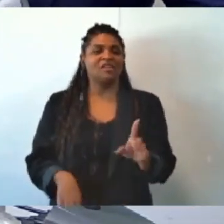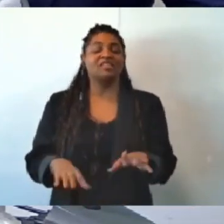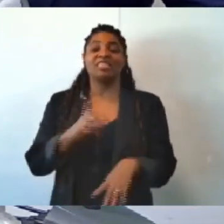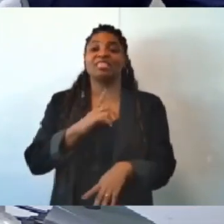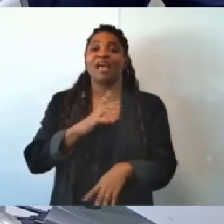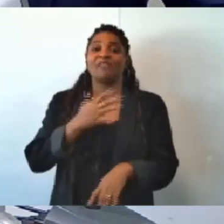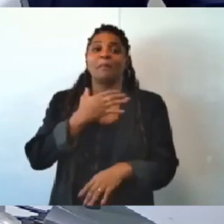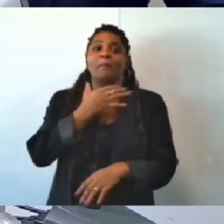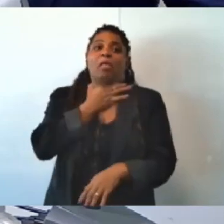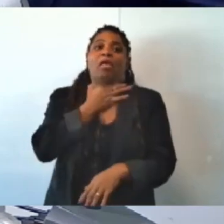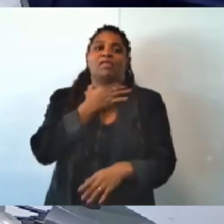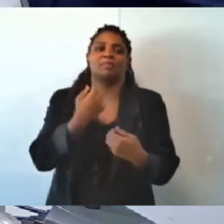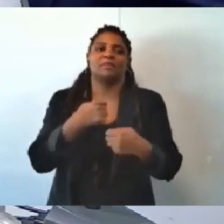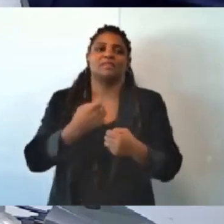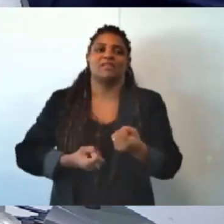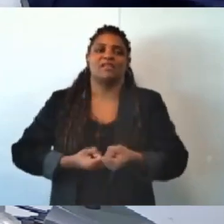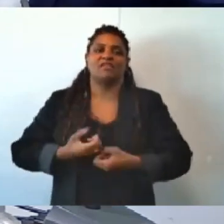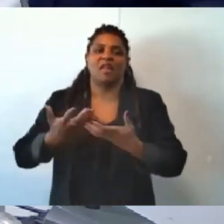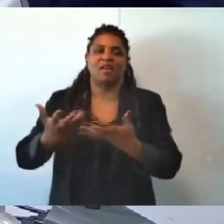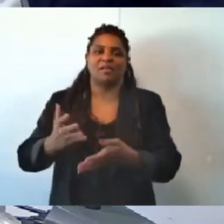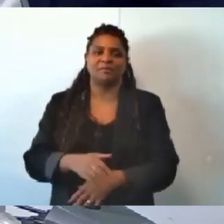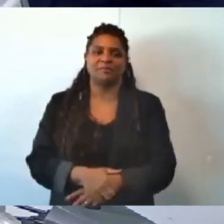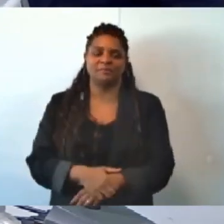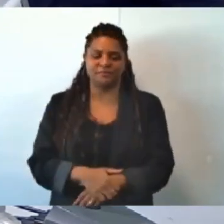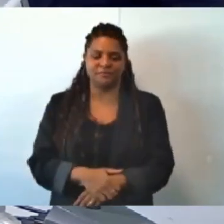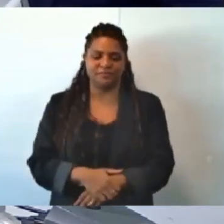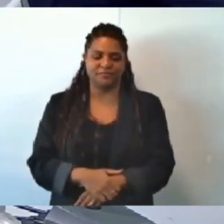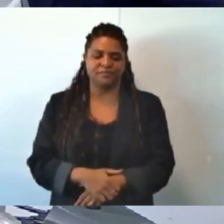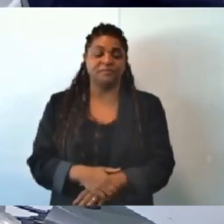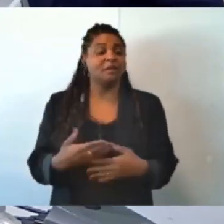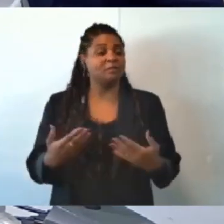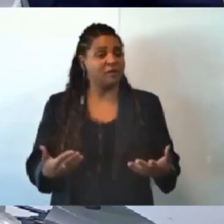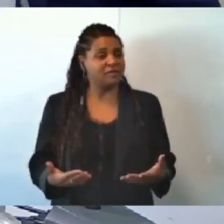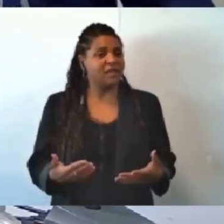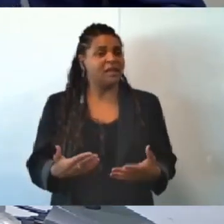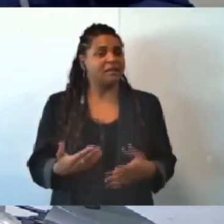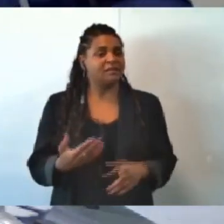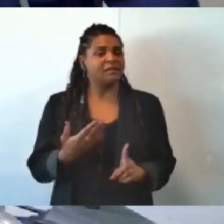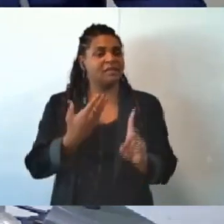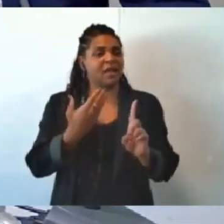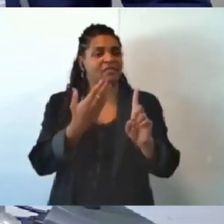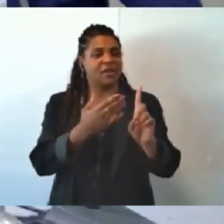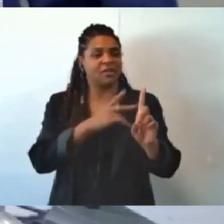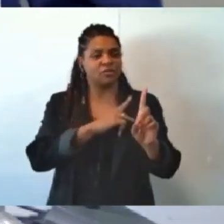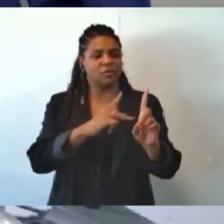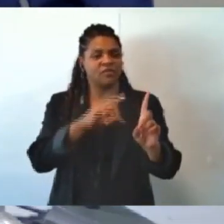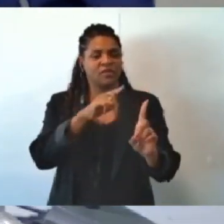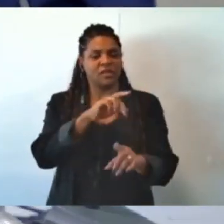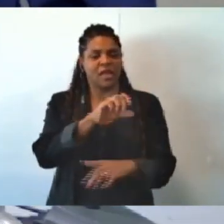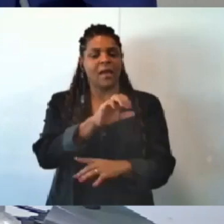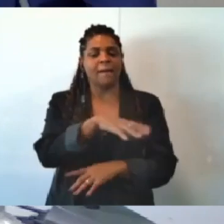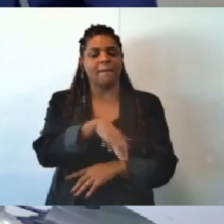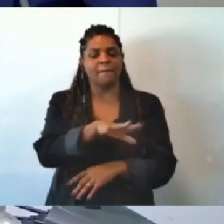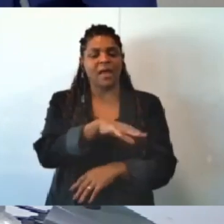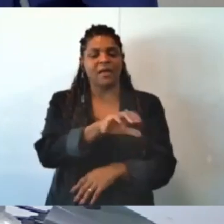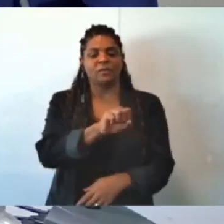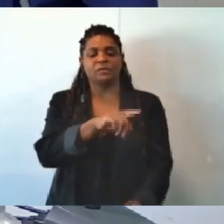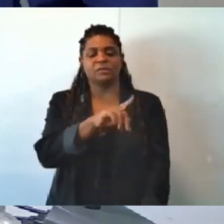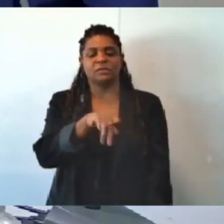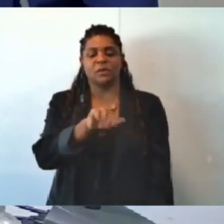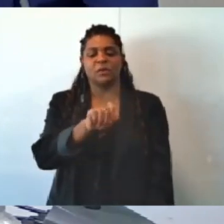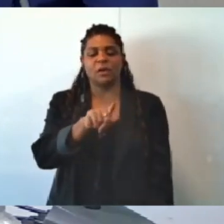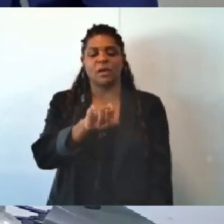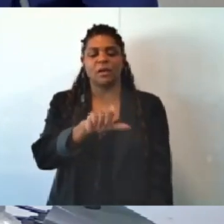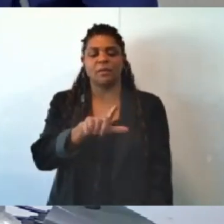Aqui em pratos limpos. É, e diante do prefeito São Gabriel. Ô, gente, eu só gostaria de lembrar, a gente está falando aqui de